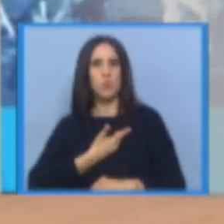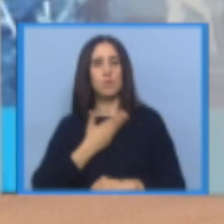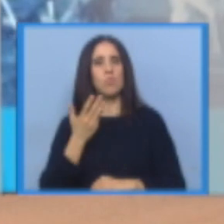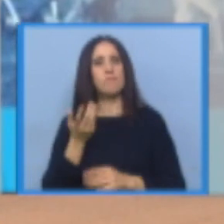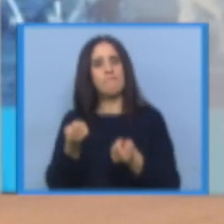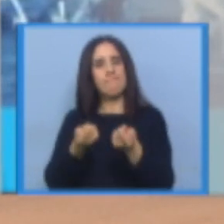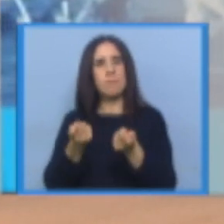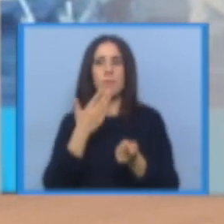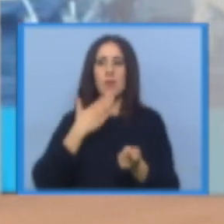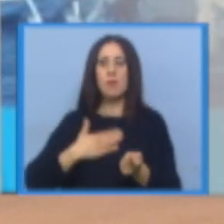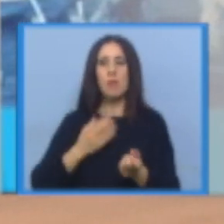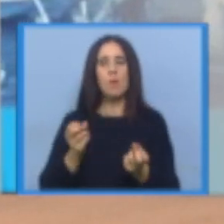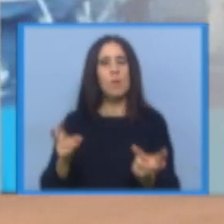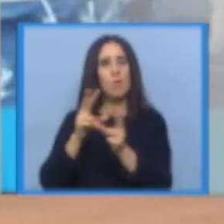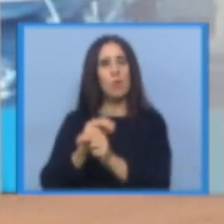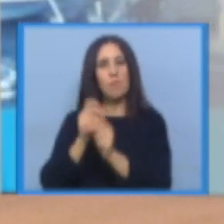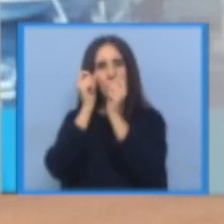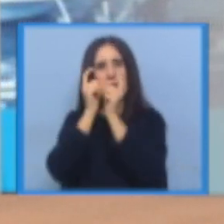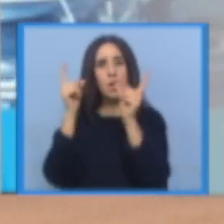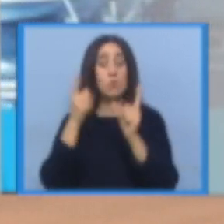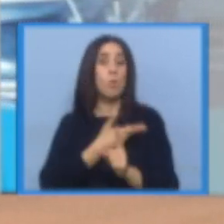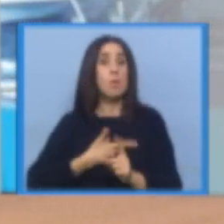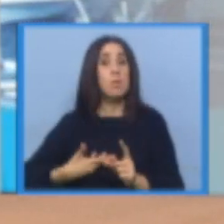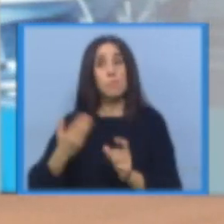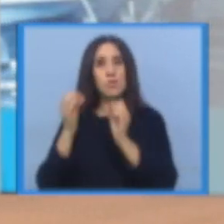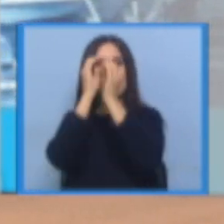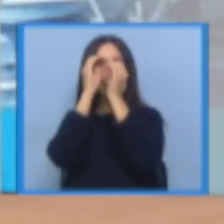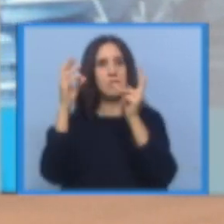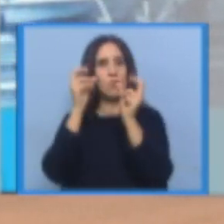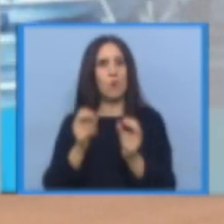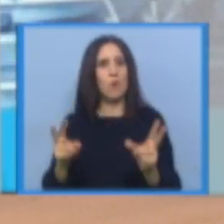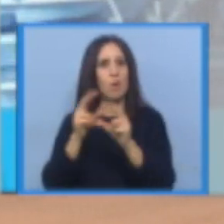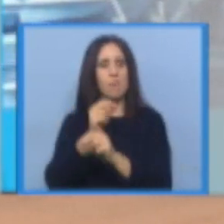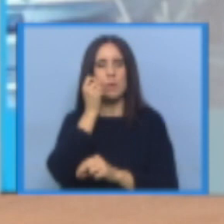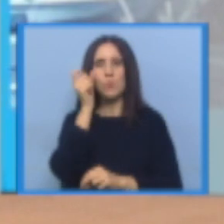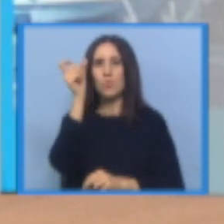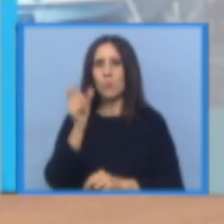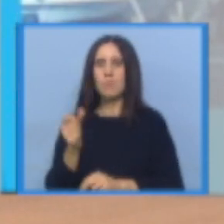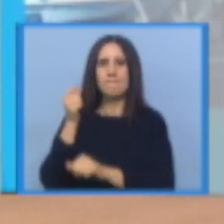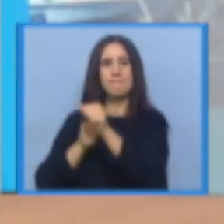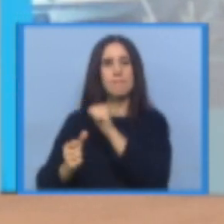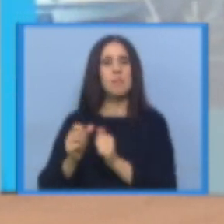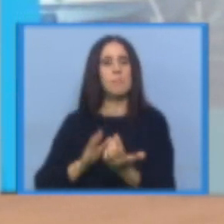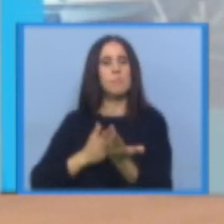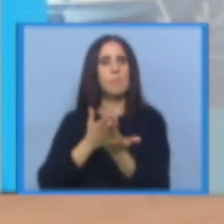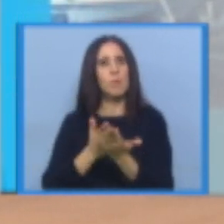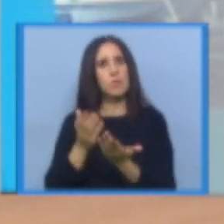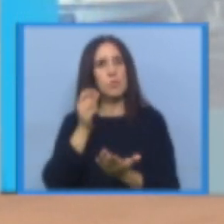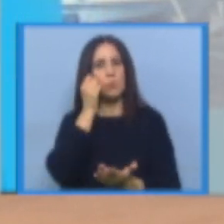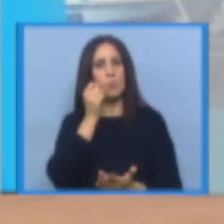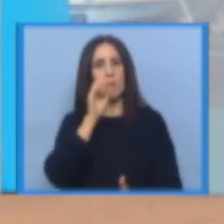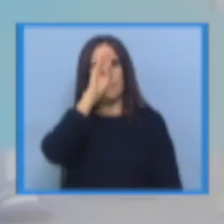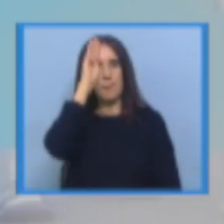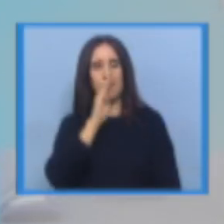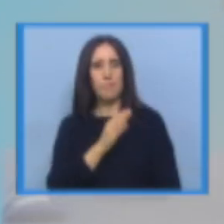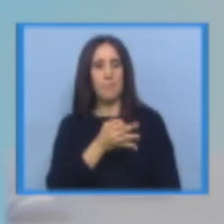imensas dimensões novas, ou que já eram antigas, mas com uma visão nova. Ele vem a recuperar também muito aquilo que era a proposta do Papa Paulo VI, no